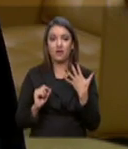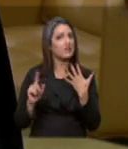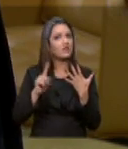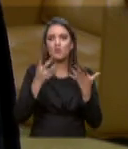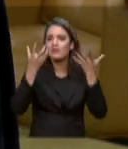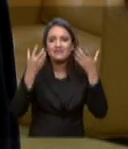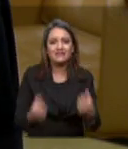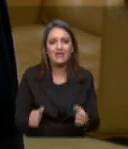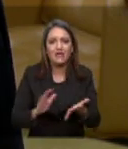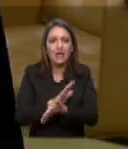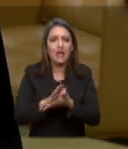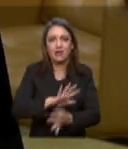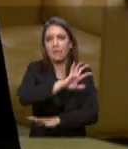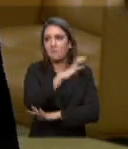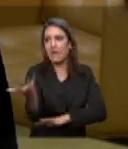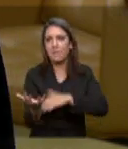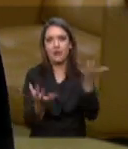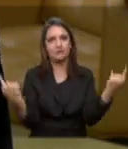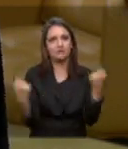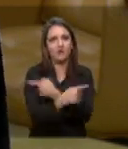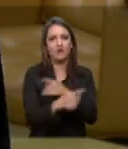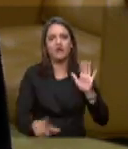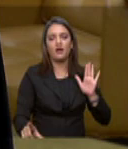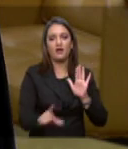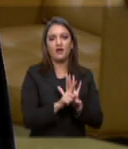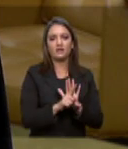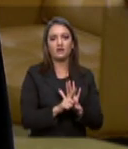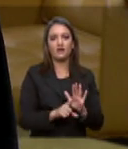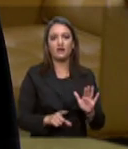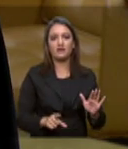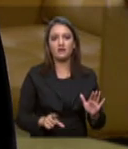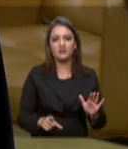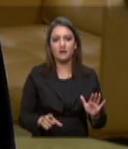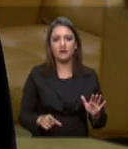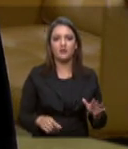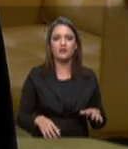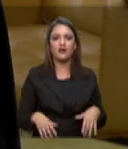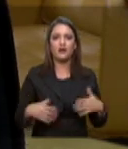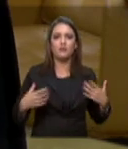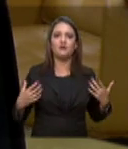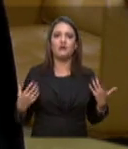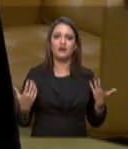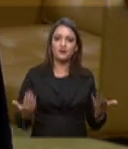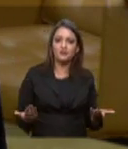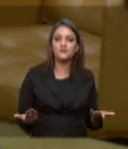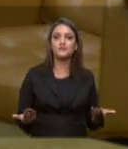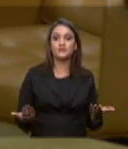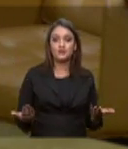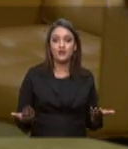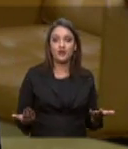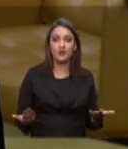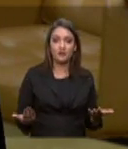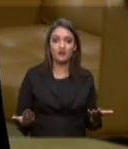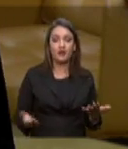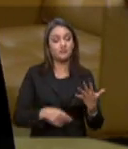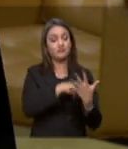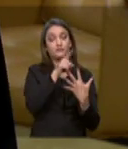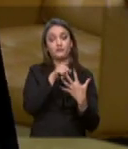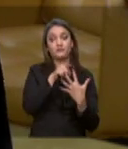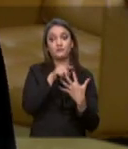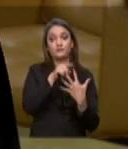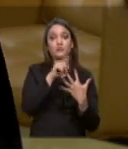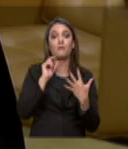zero ao desmatamento ilegal. Portanto, o ponto mais importante, o ponto fundamental. Também, outro eixo